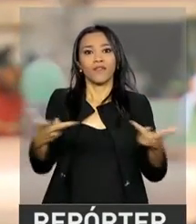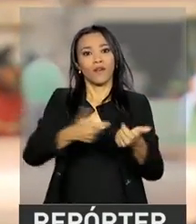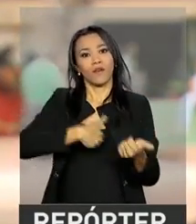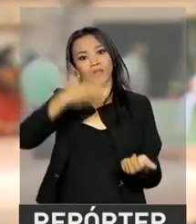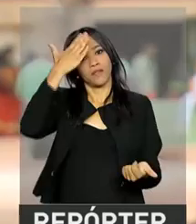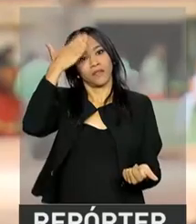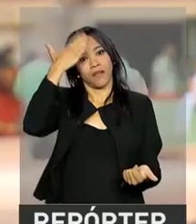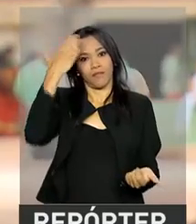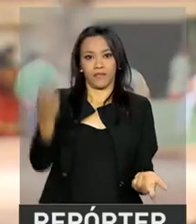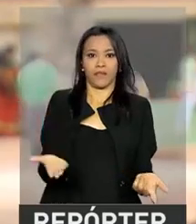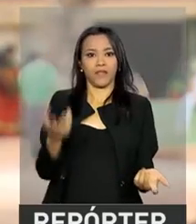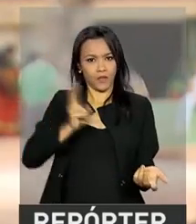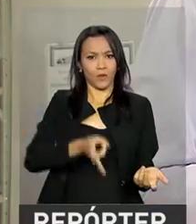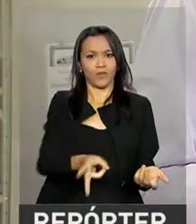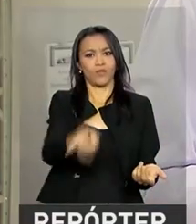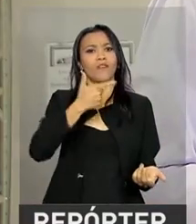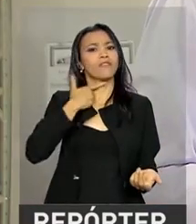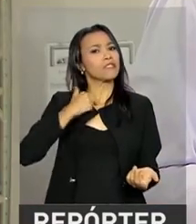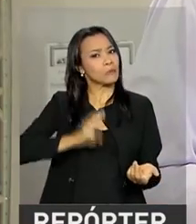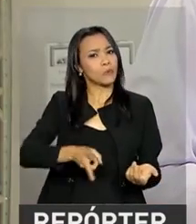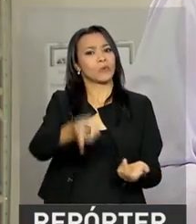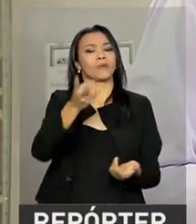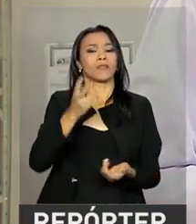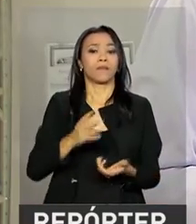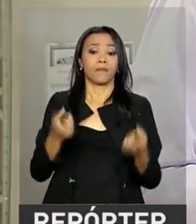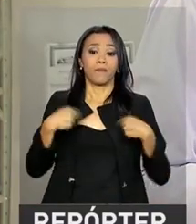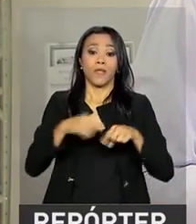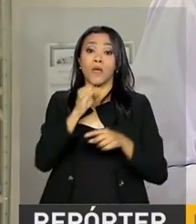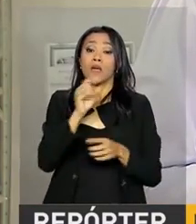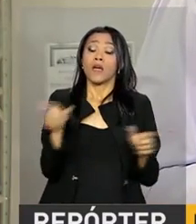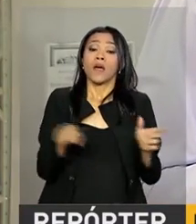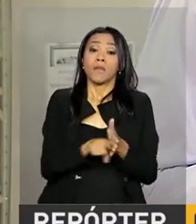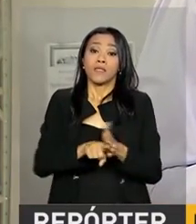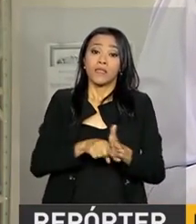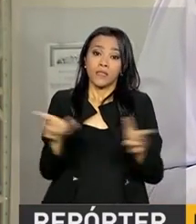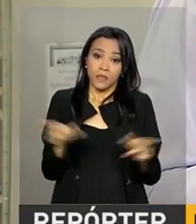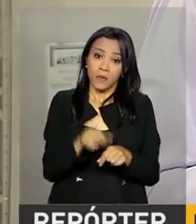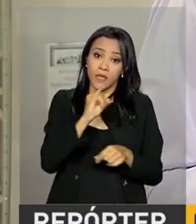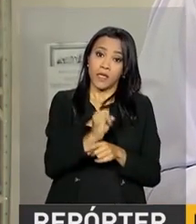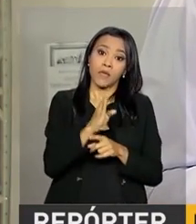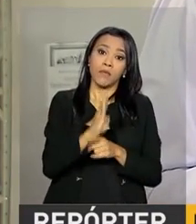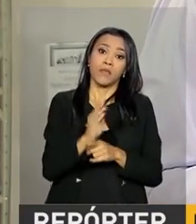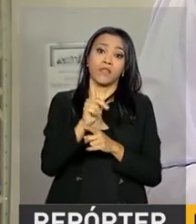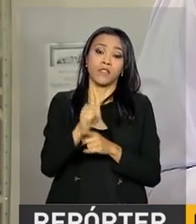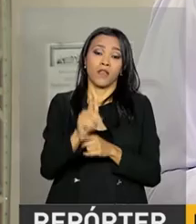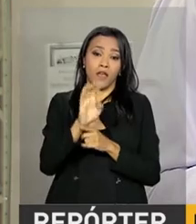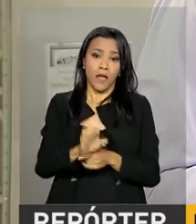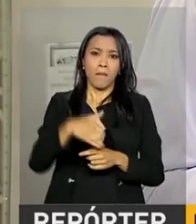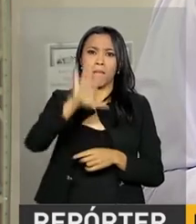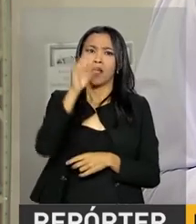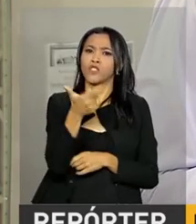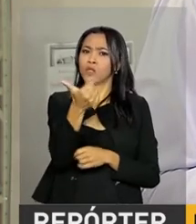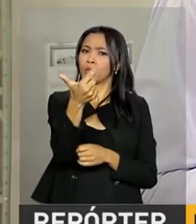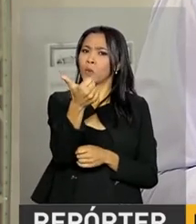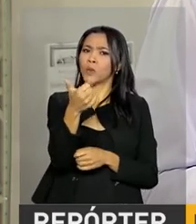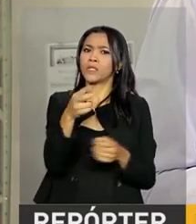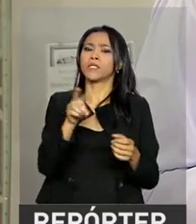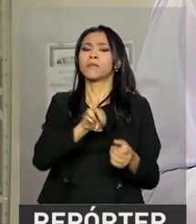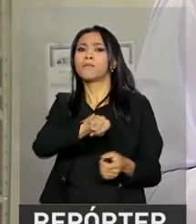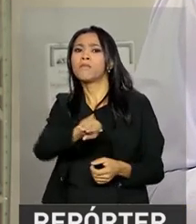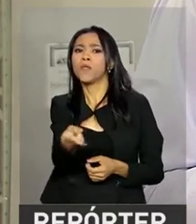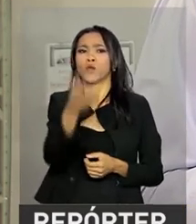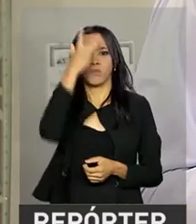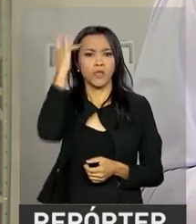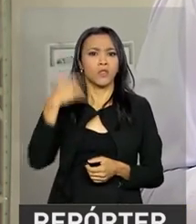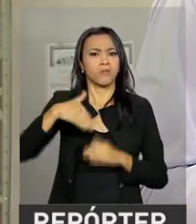vontade e continuar segundo o ibge é no brasil são mais de 12 milhões de pessoas com mais de 15 anos que não são